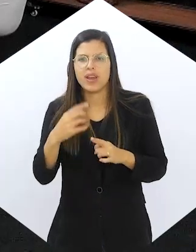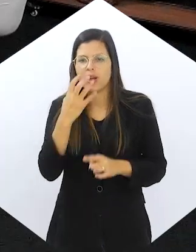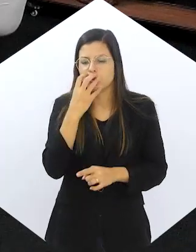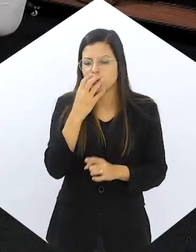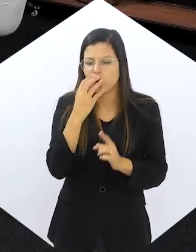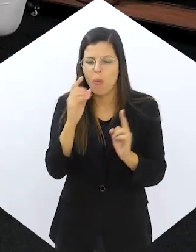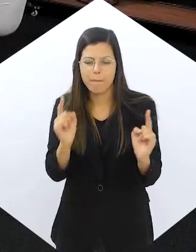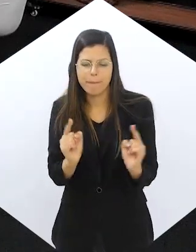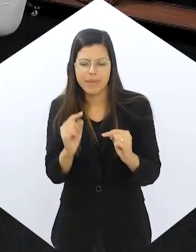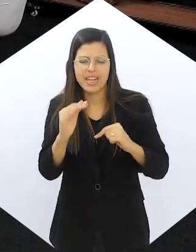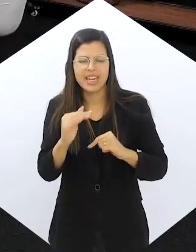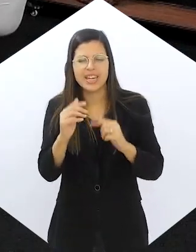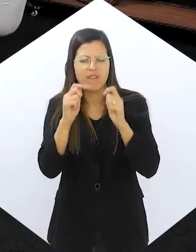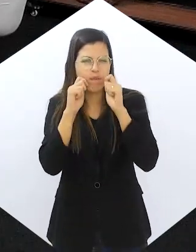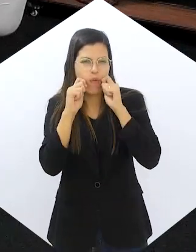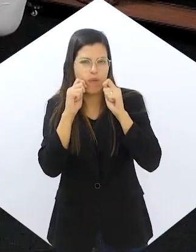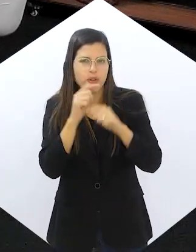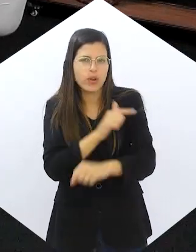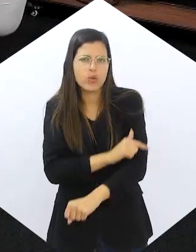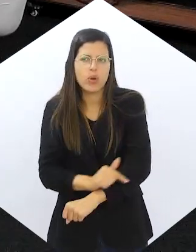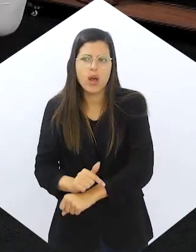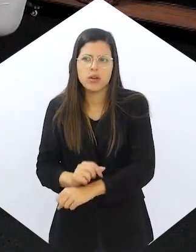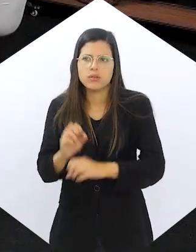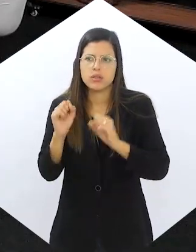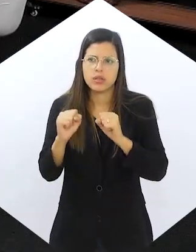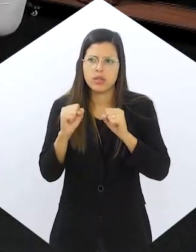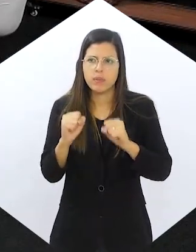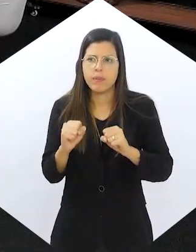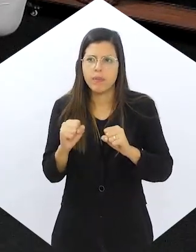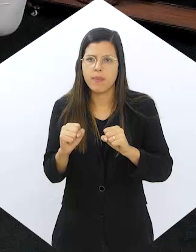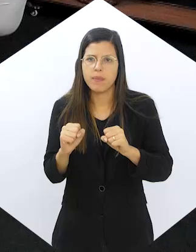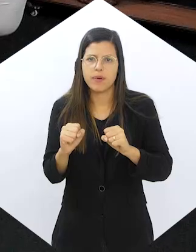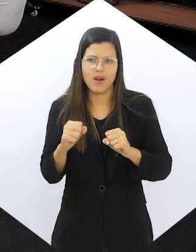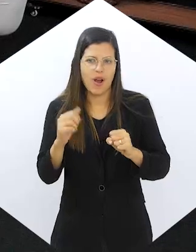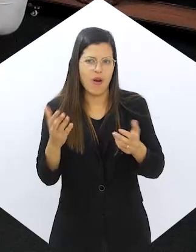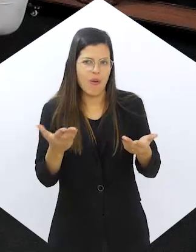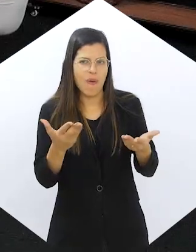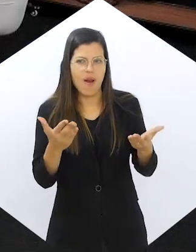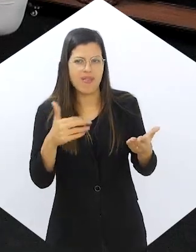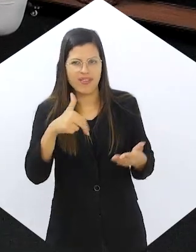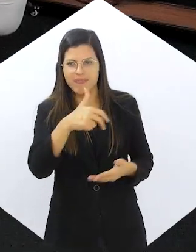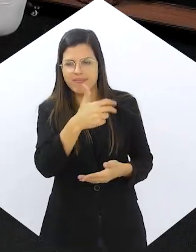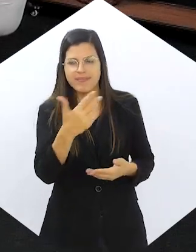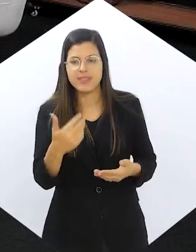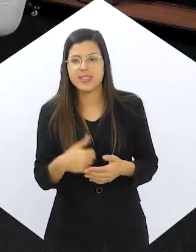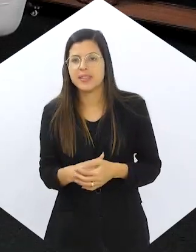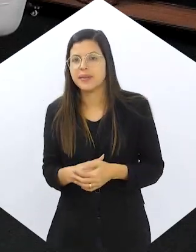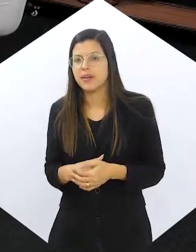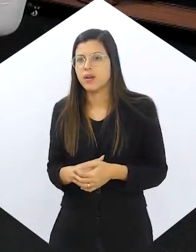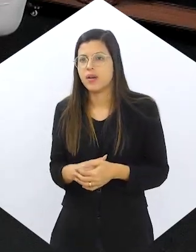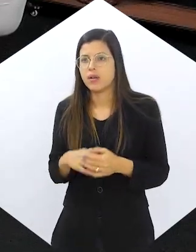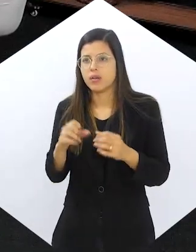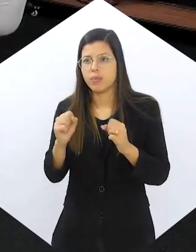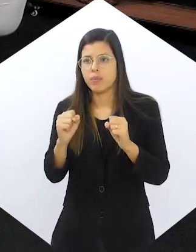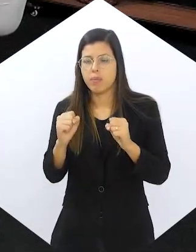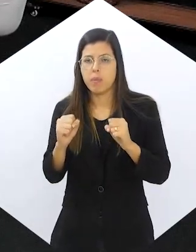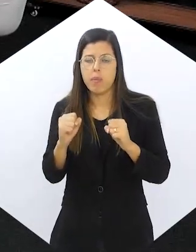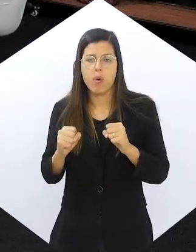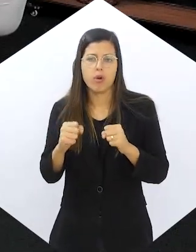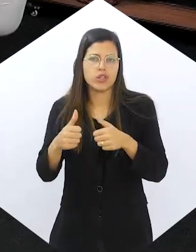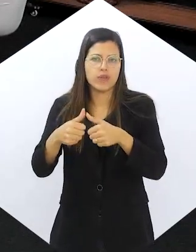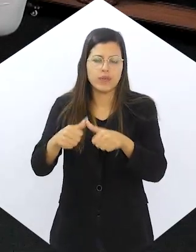fofinho, é bonitinho, é educado, que ele pode comer com ele um foi talher. Passear agora. Com o talher do restaurante, ou ele